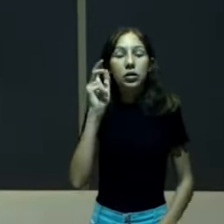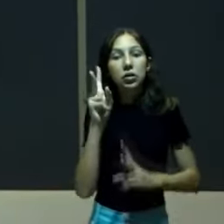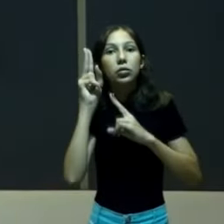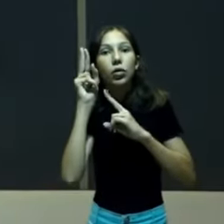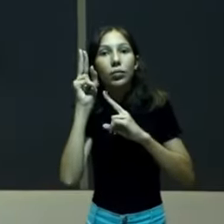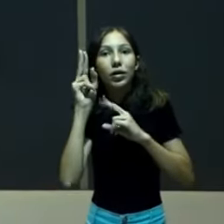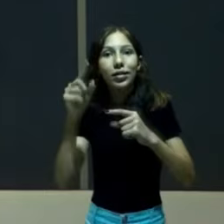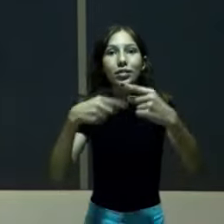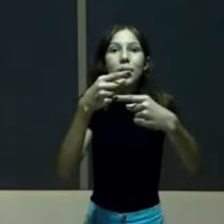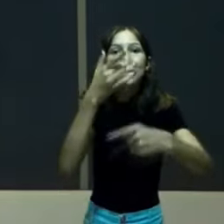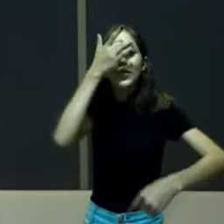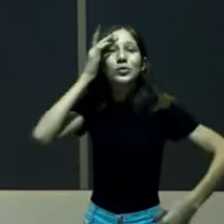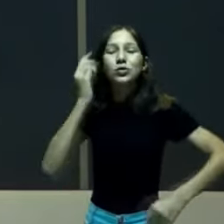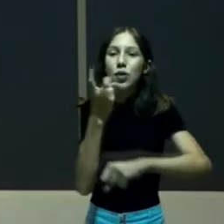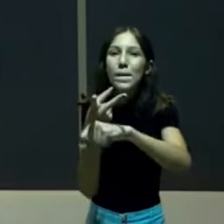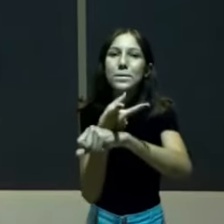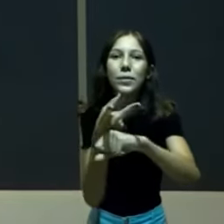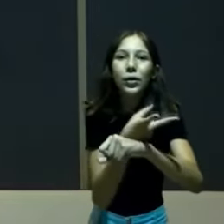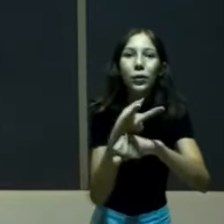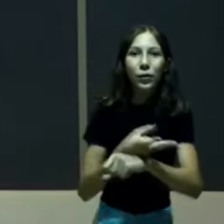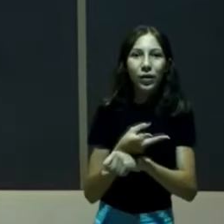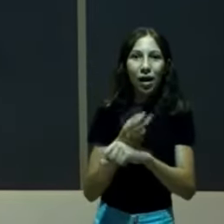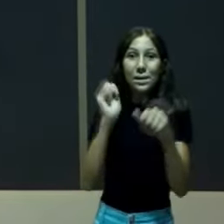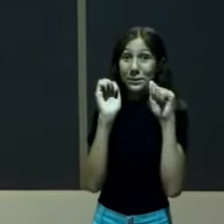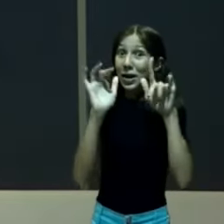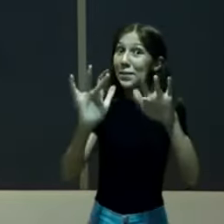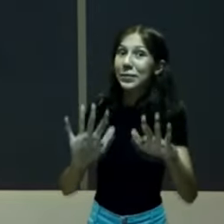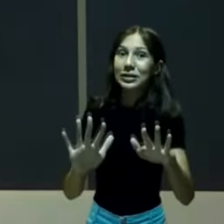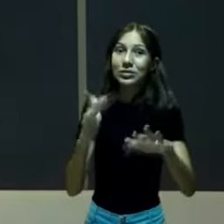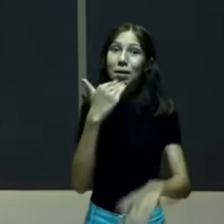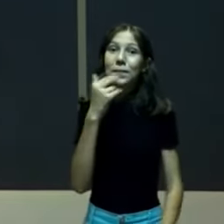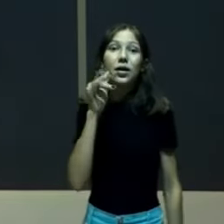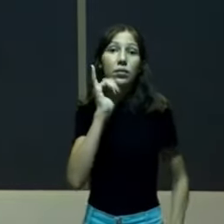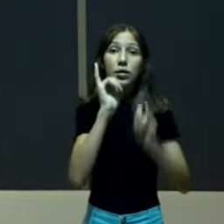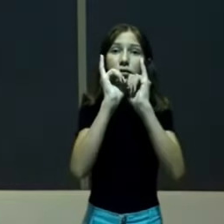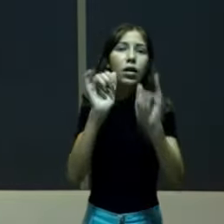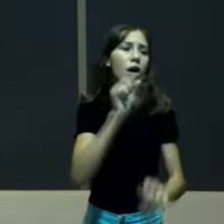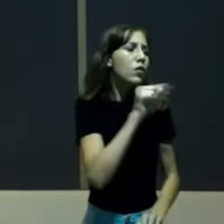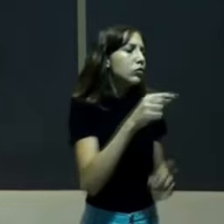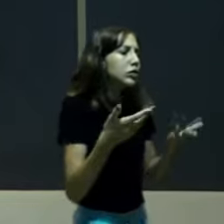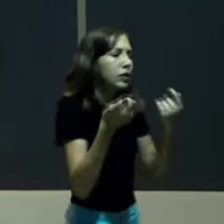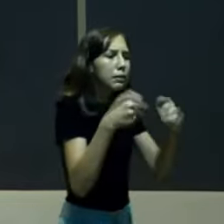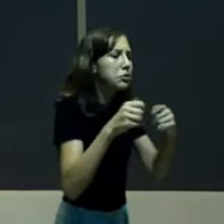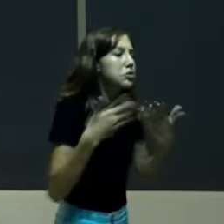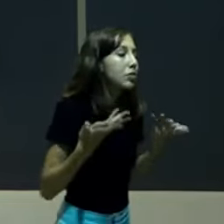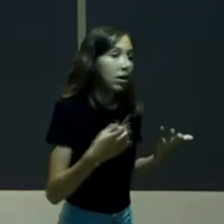te procurar para resolver, para te abençoar, para dizer o seguinte: o que você está precisando? Porque eu não consigo